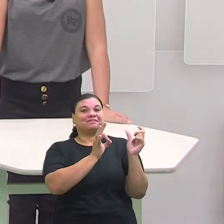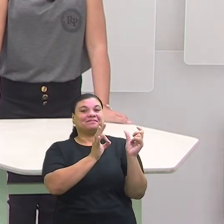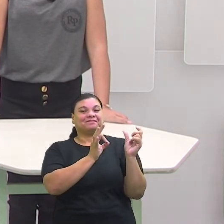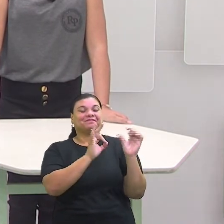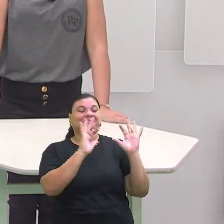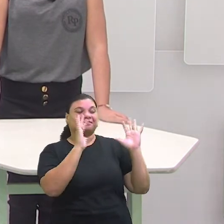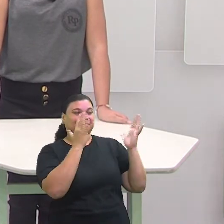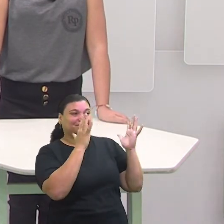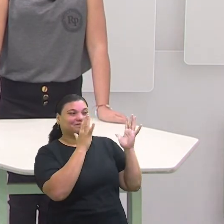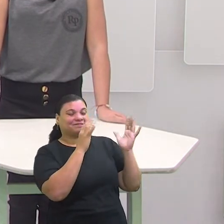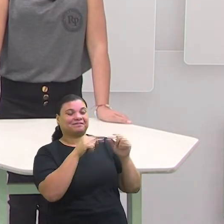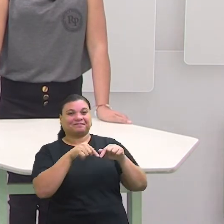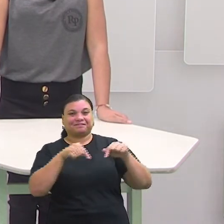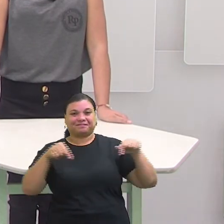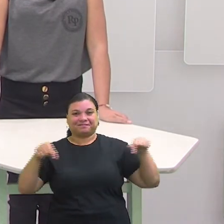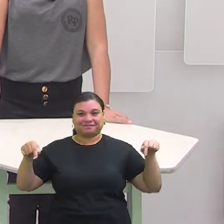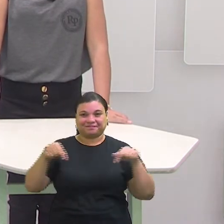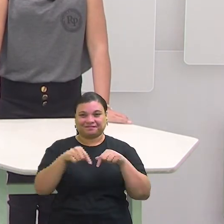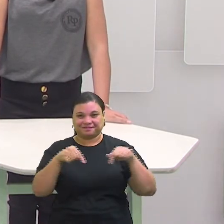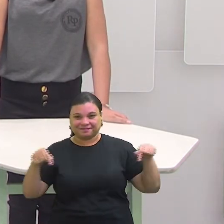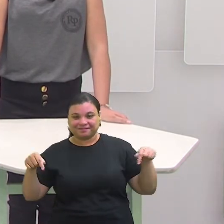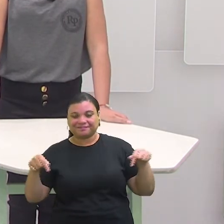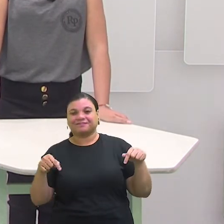Meus parabéns.